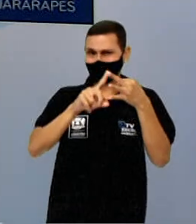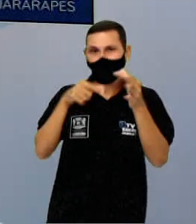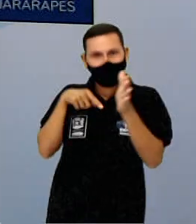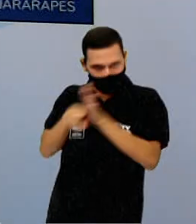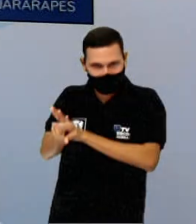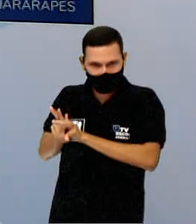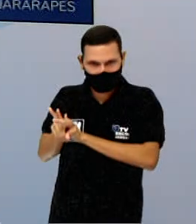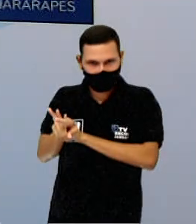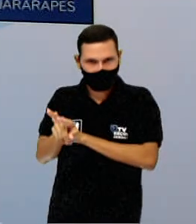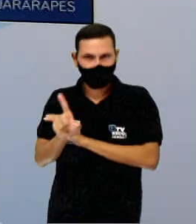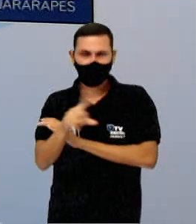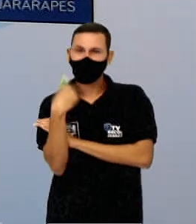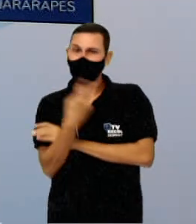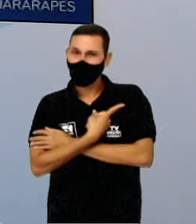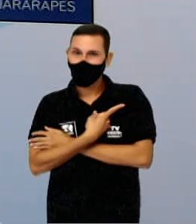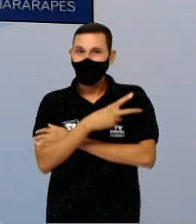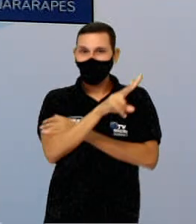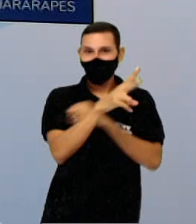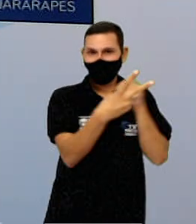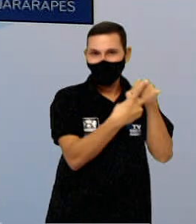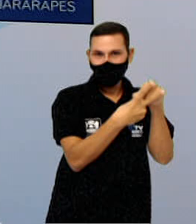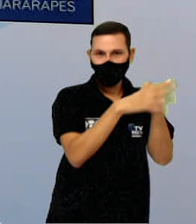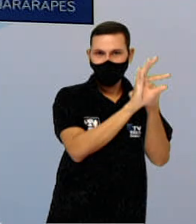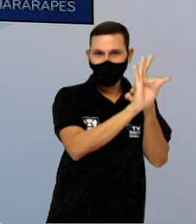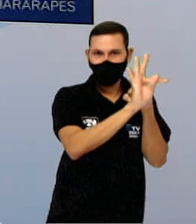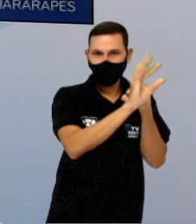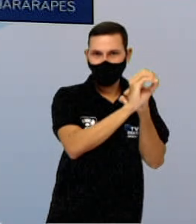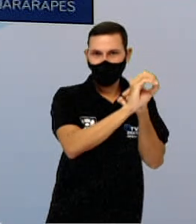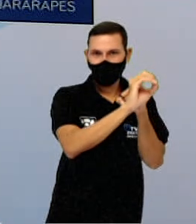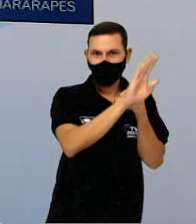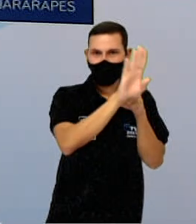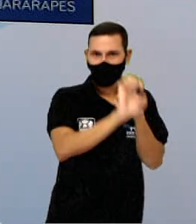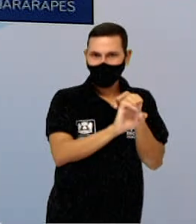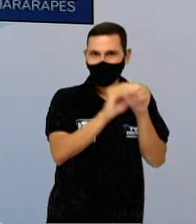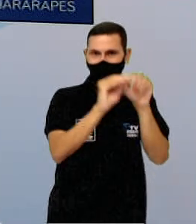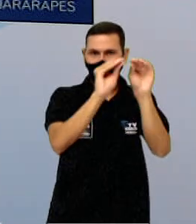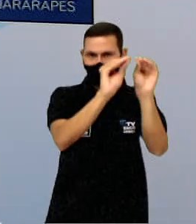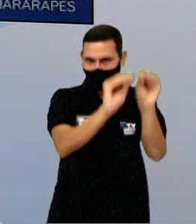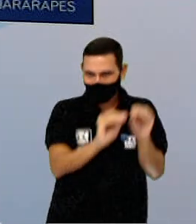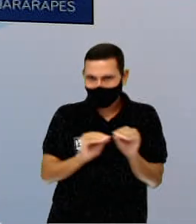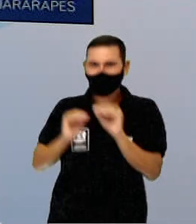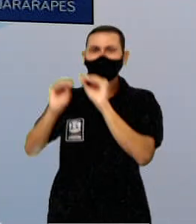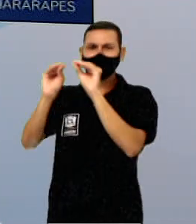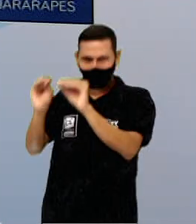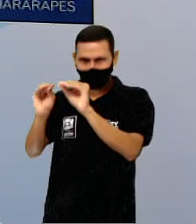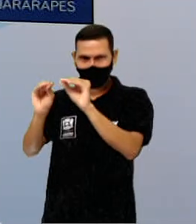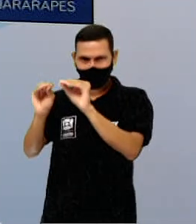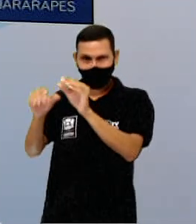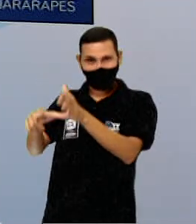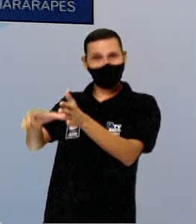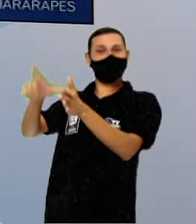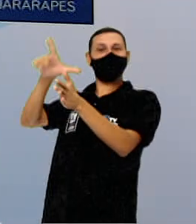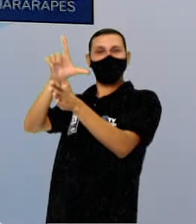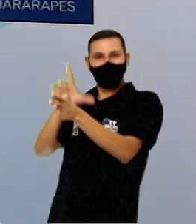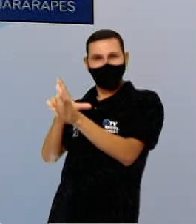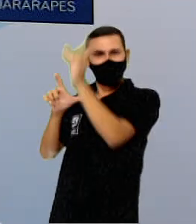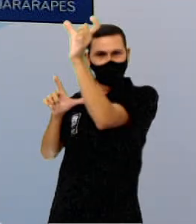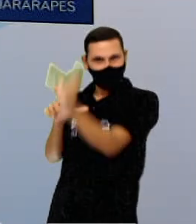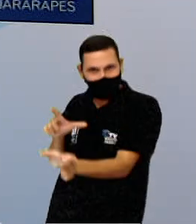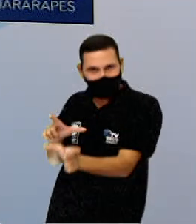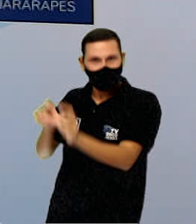a gente passa o verbo to be que estava aqui para antes do sujeito da oração que no caso é muito estamos